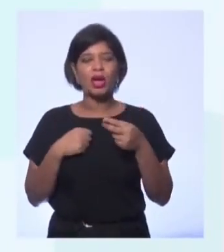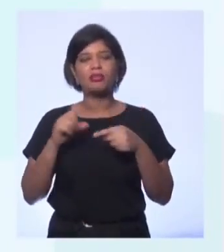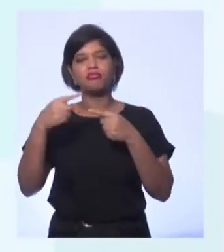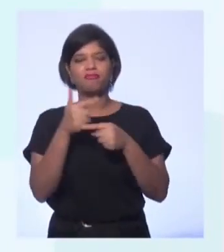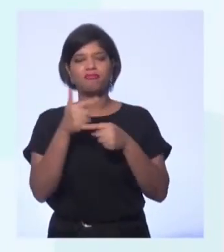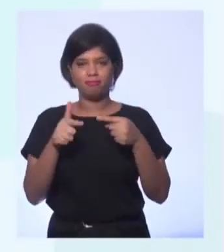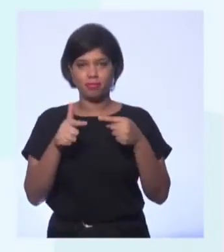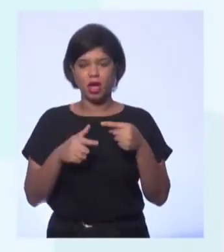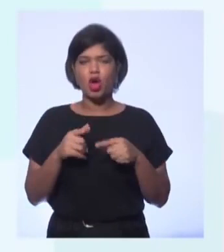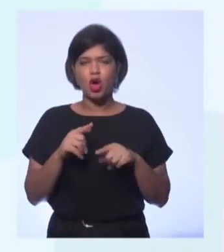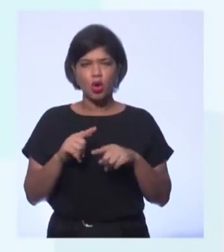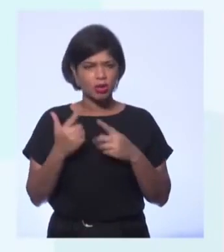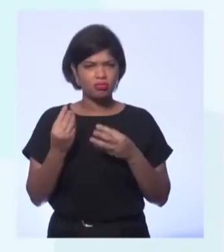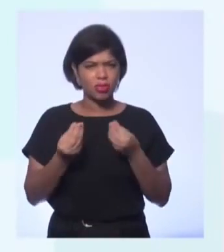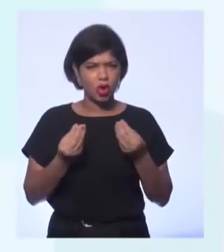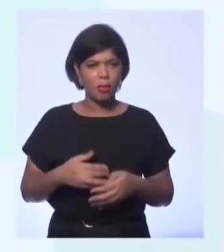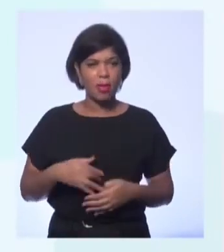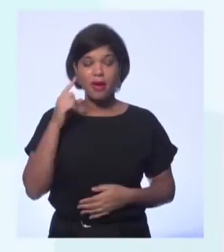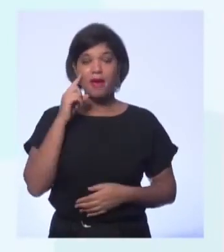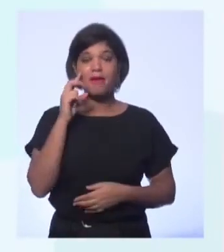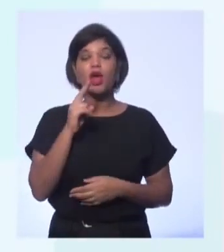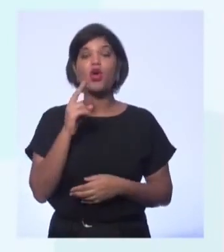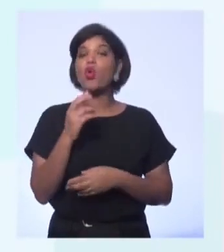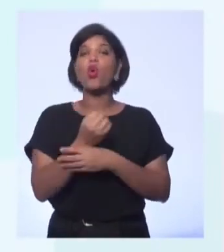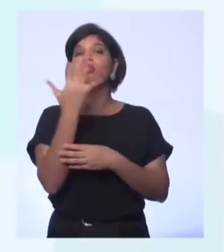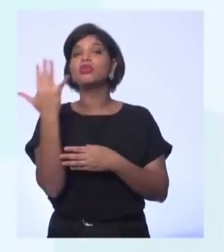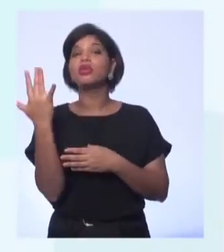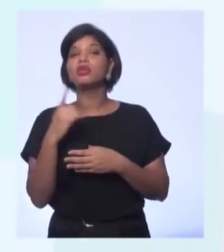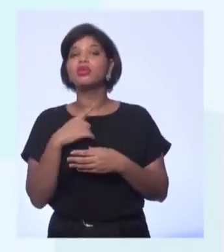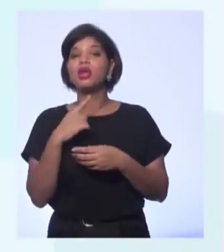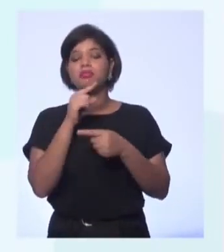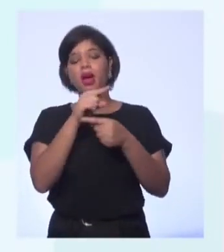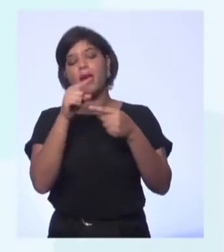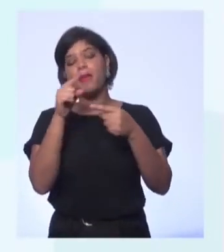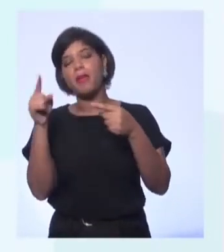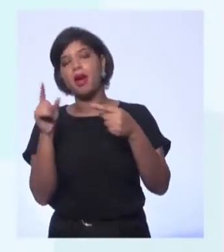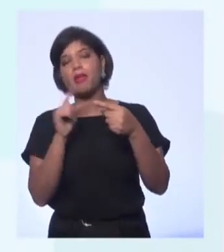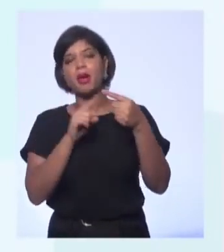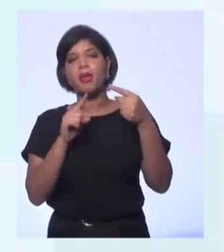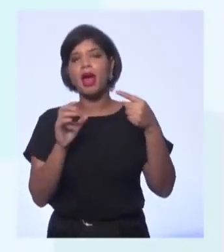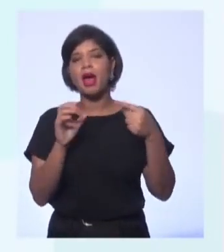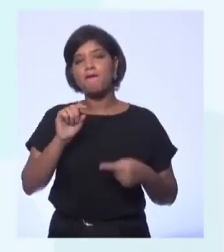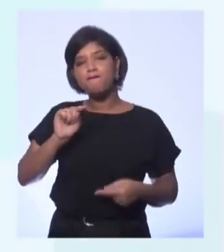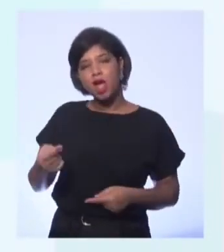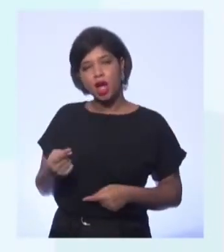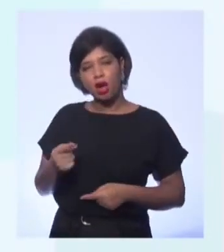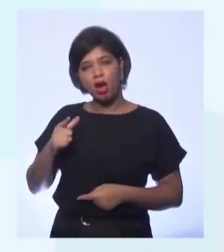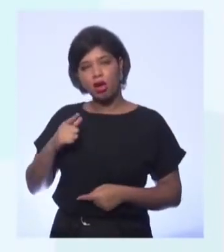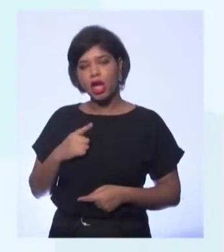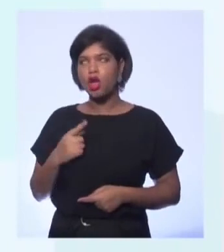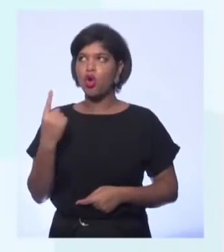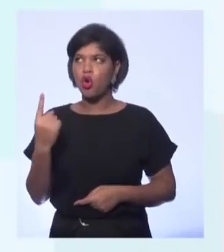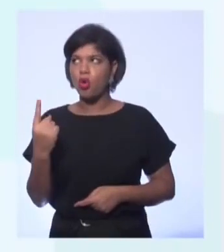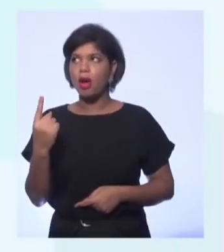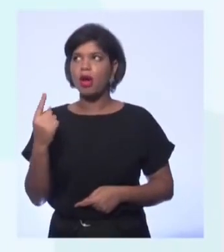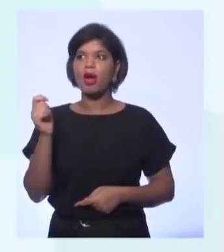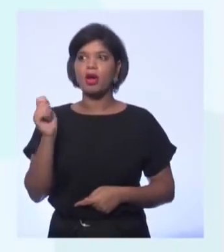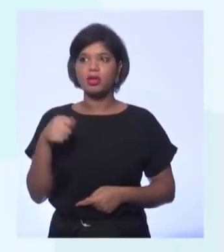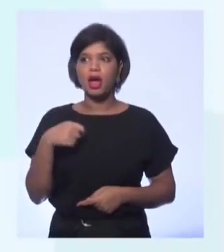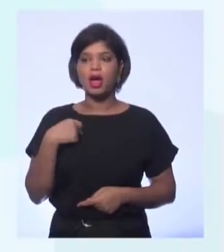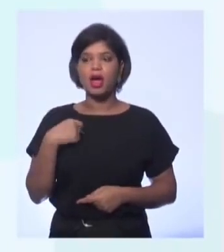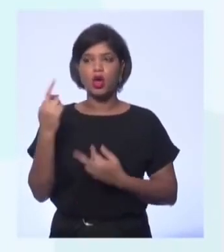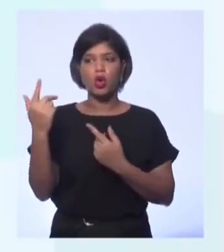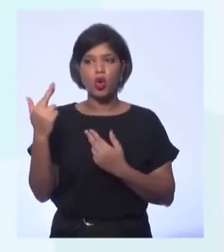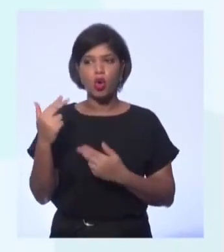como que eu igualo as casas? Eu vejo quantas casas decimais tem no número que tem vírgula. Olha, nesse número que tem vírgula, tem uma casa decimal. Então, eu vou